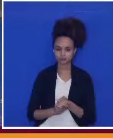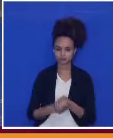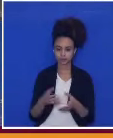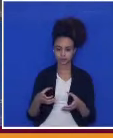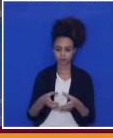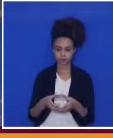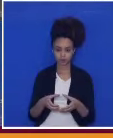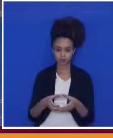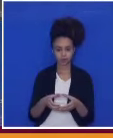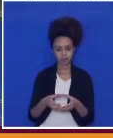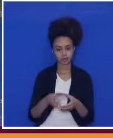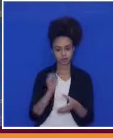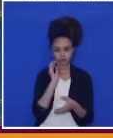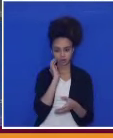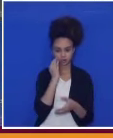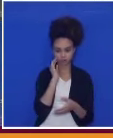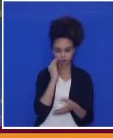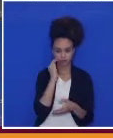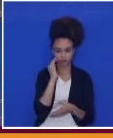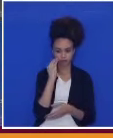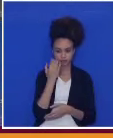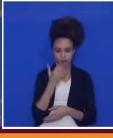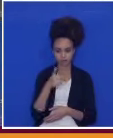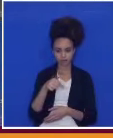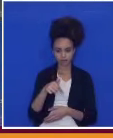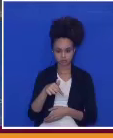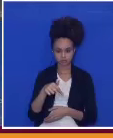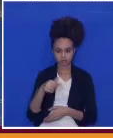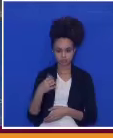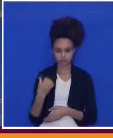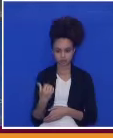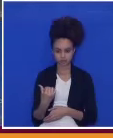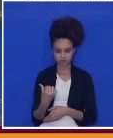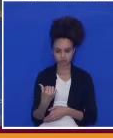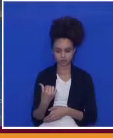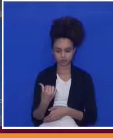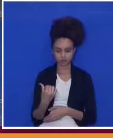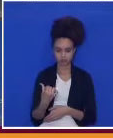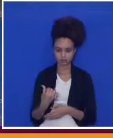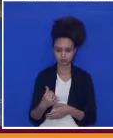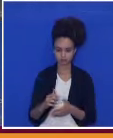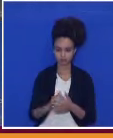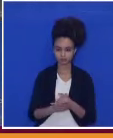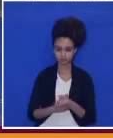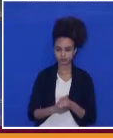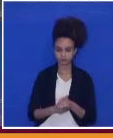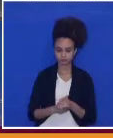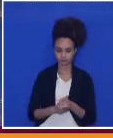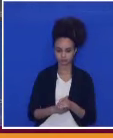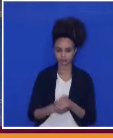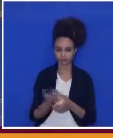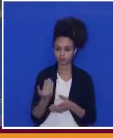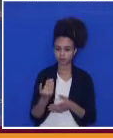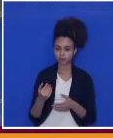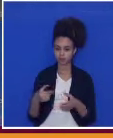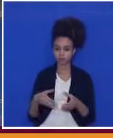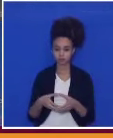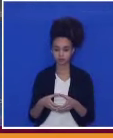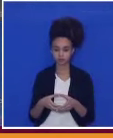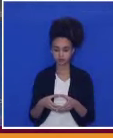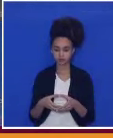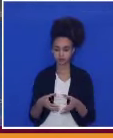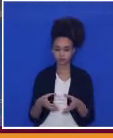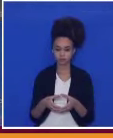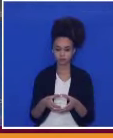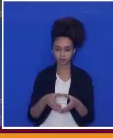Bola rosa, número 76. Rosa, 76. Mais uma bola saindo do